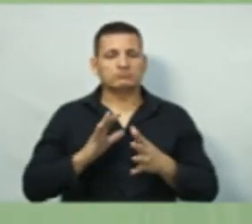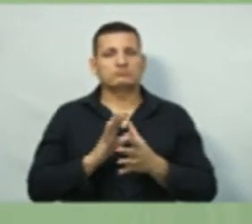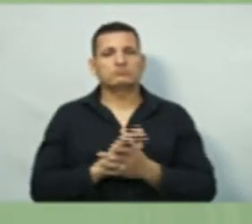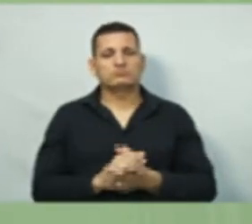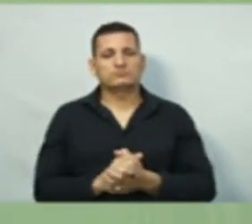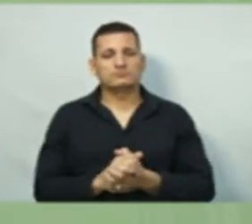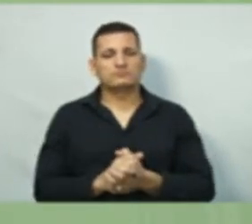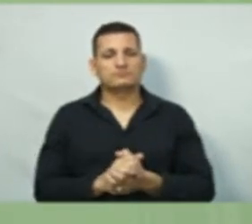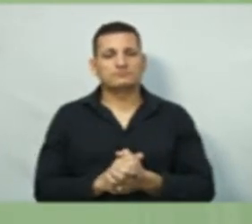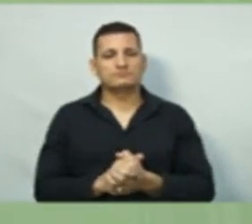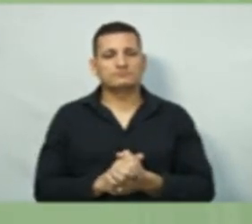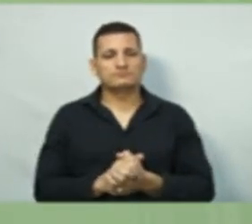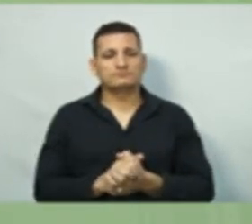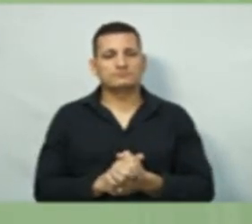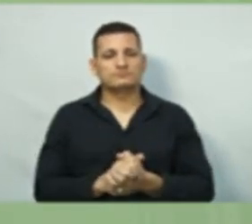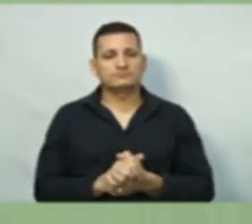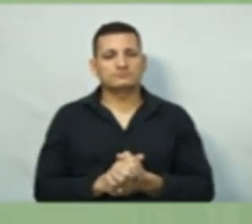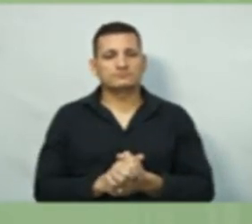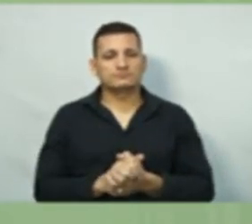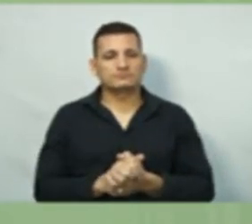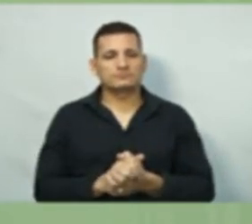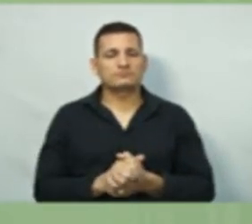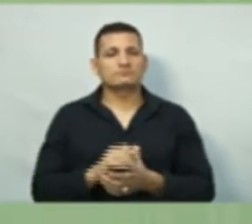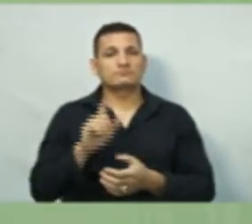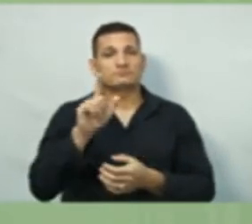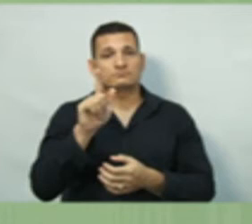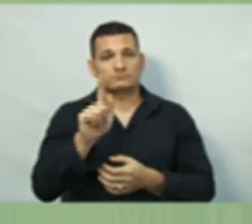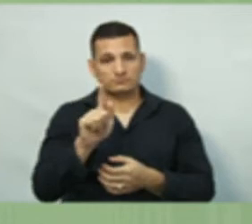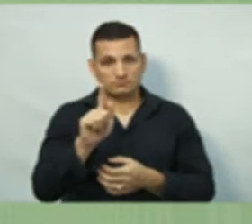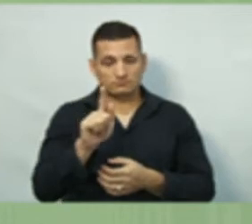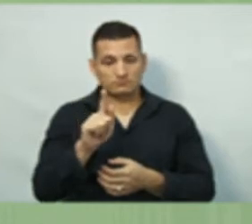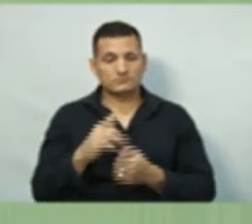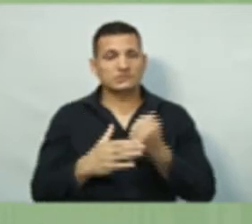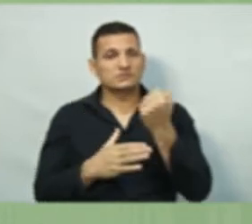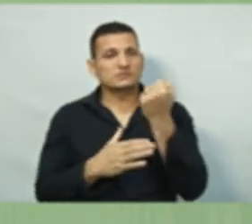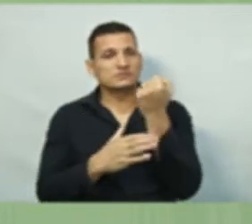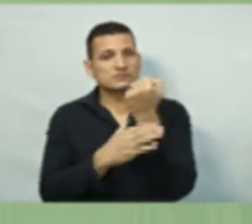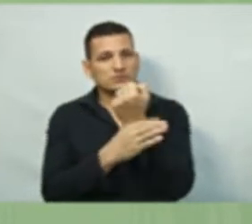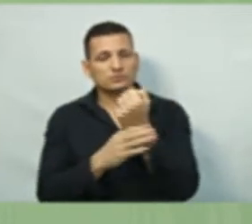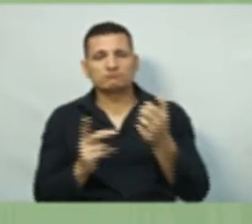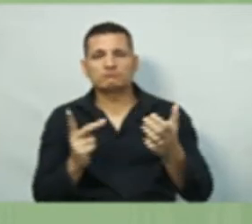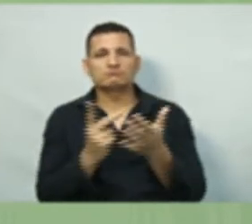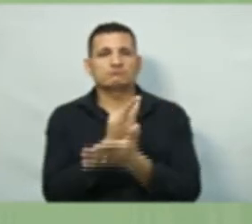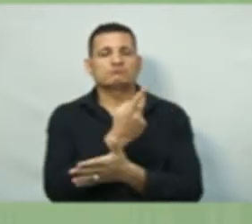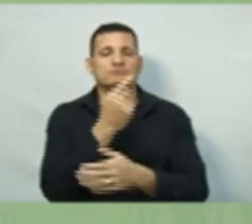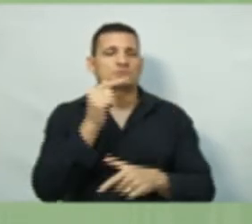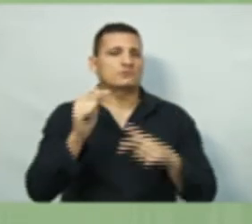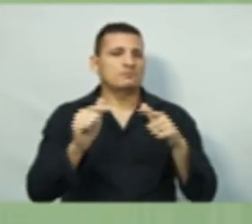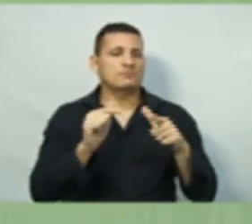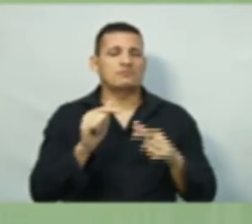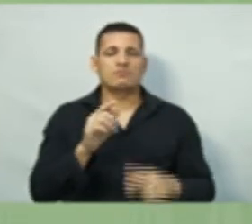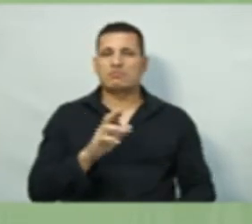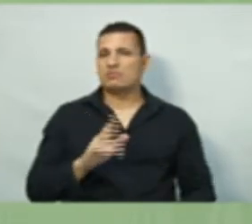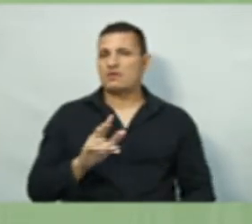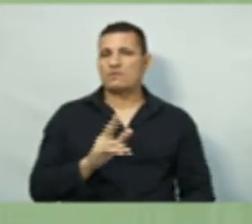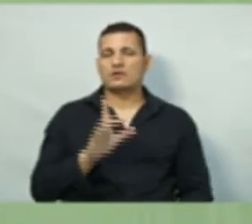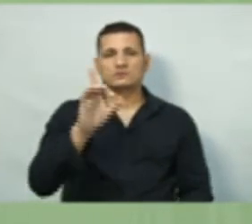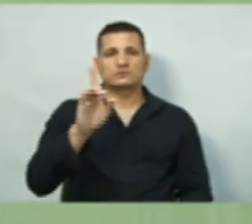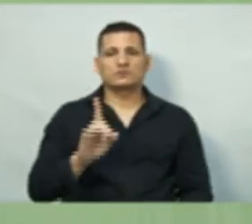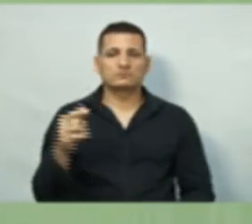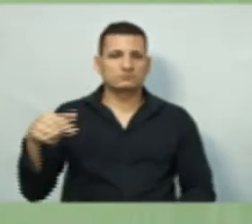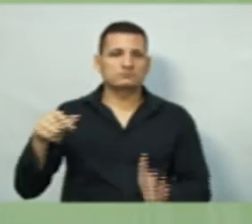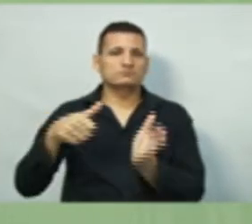aos domingos. E a G, o seguro de acidente de trabalho, não é um direito do